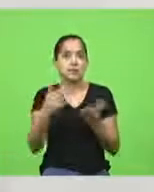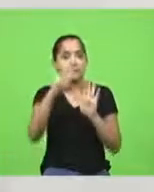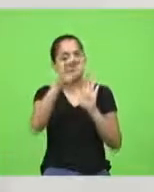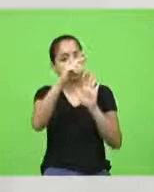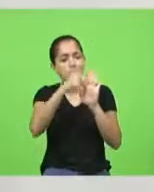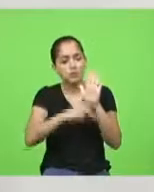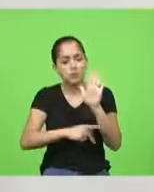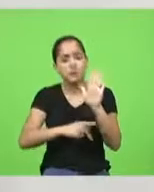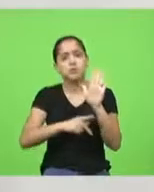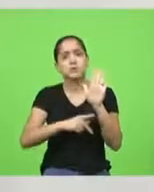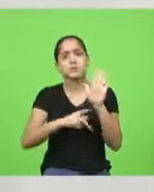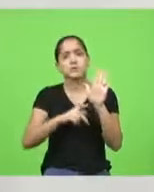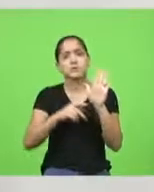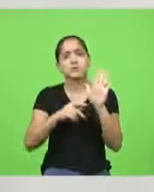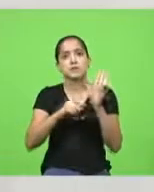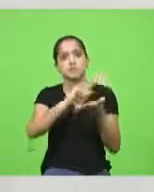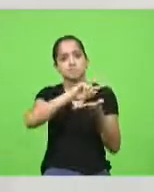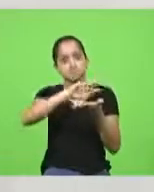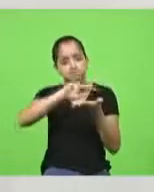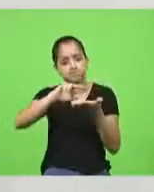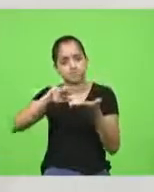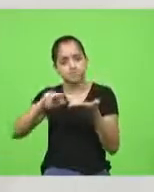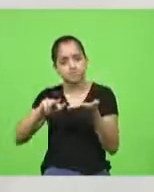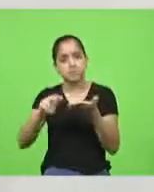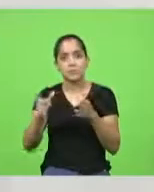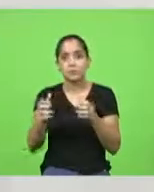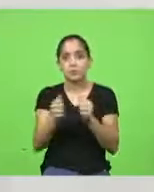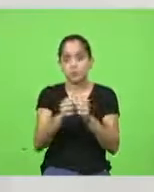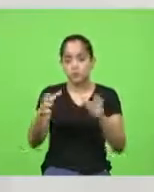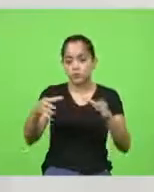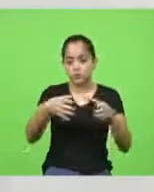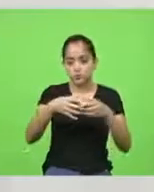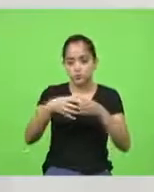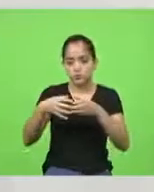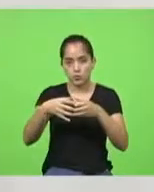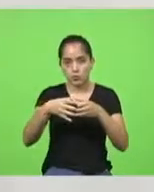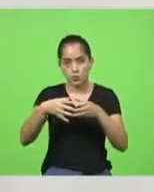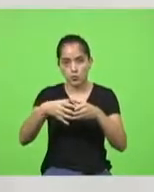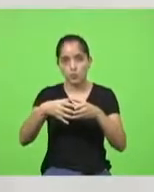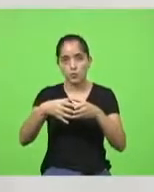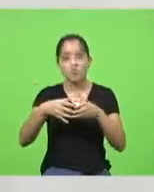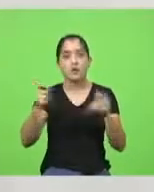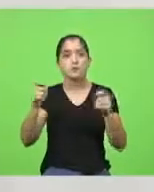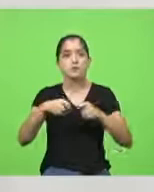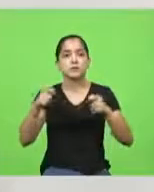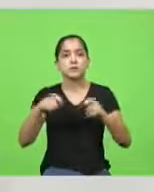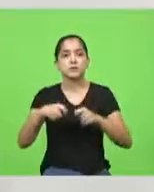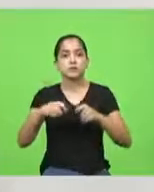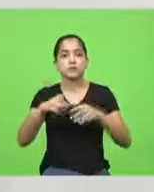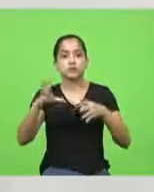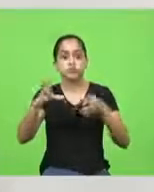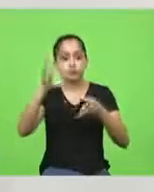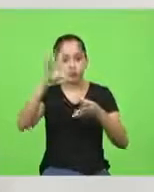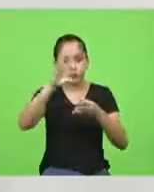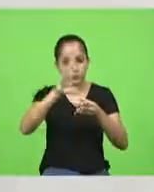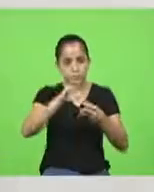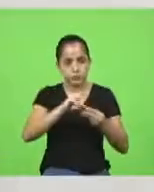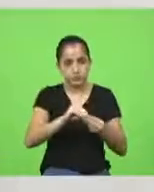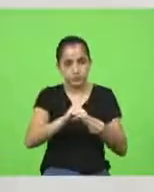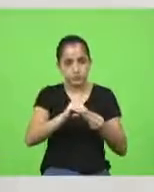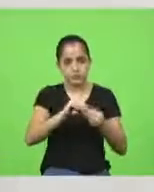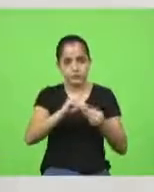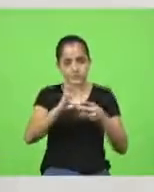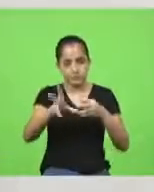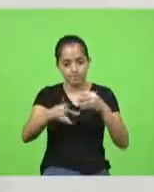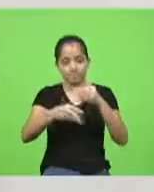lá. Em conjunto com a nossa equipe, nós conseguimos compactar e viabilizar todos